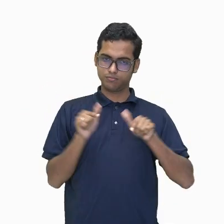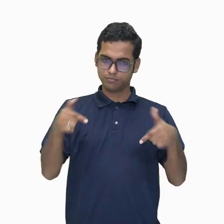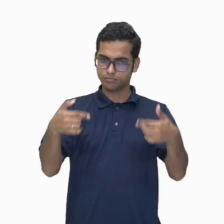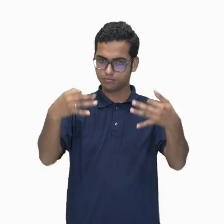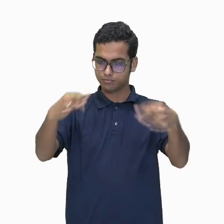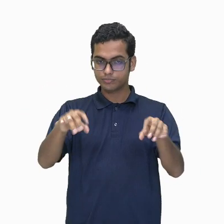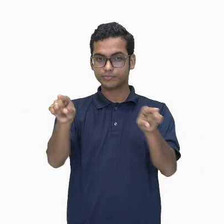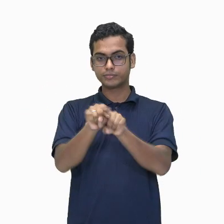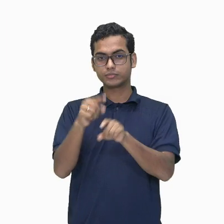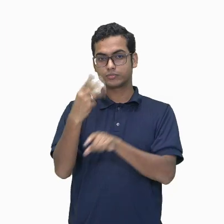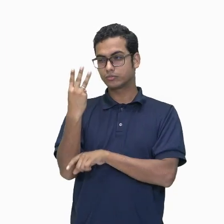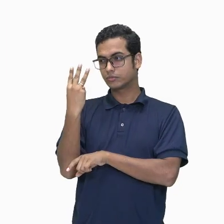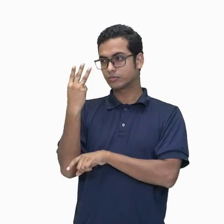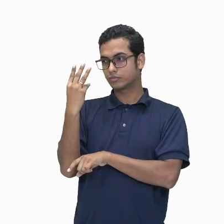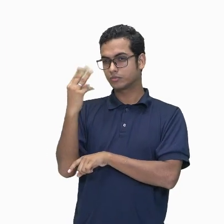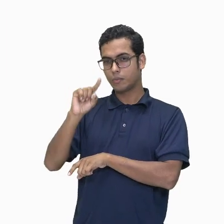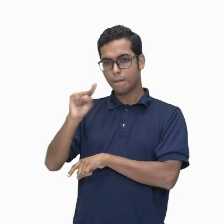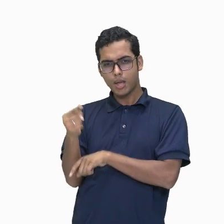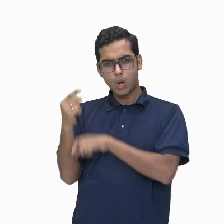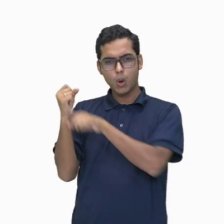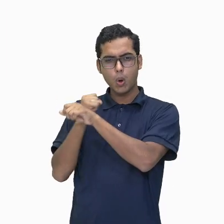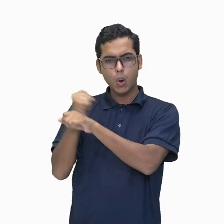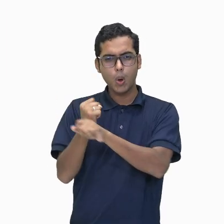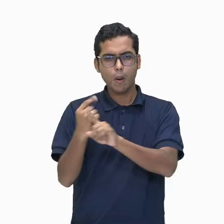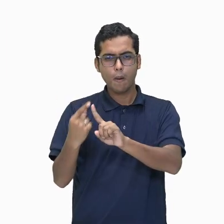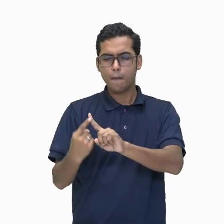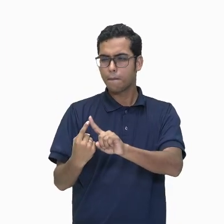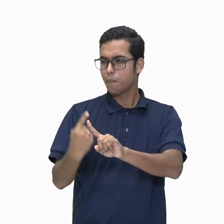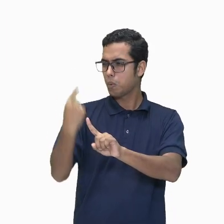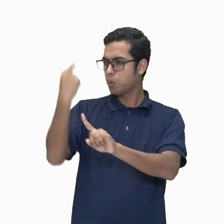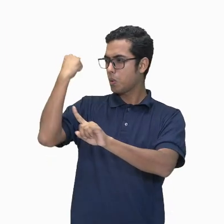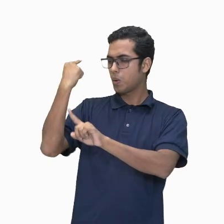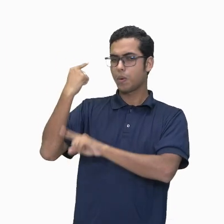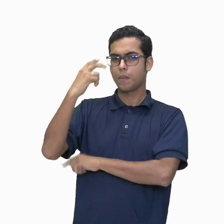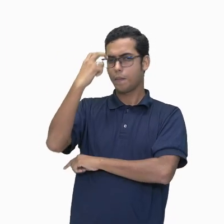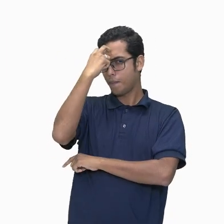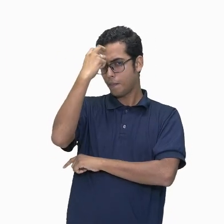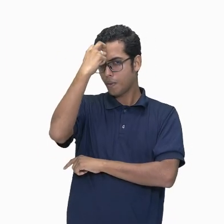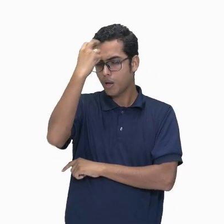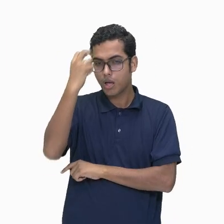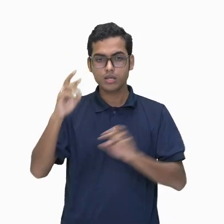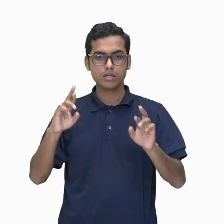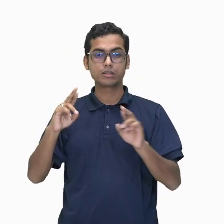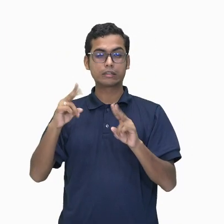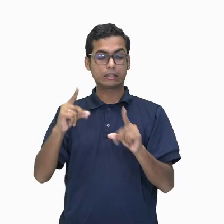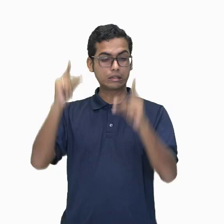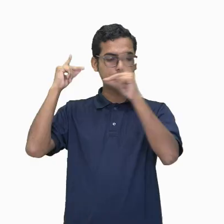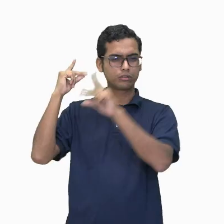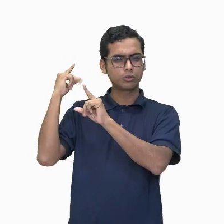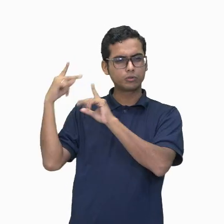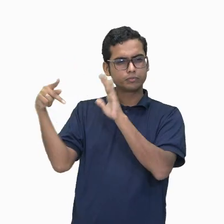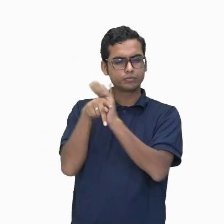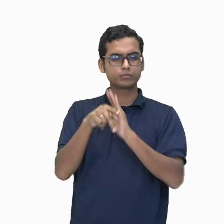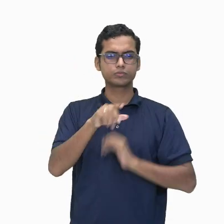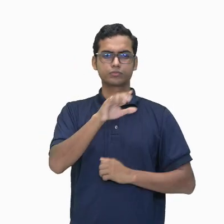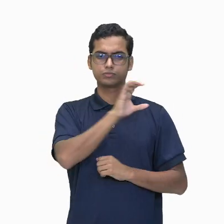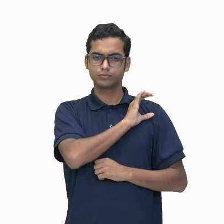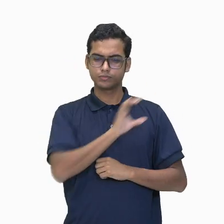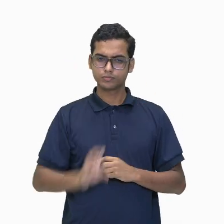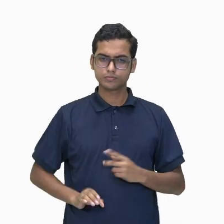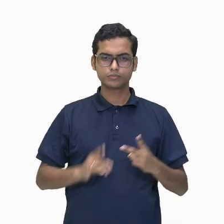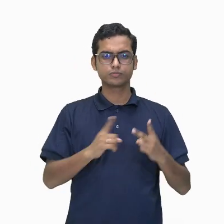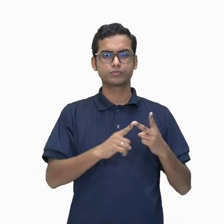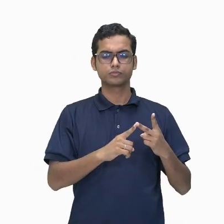gente. É mais antigo do que o cristianismo, do que o judaísmo, do que muitas das tradições ocidentais, né? Olha